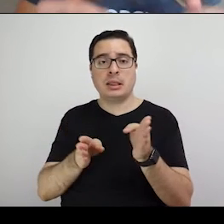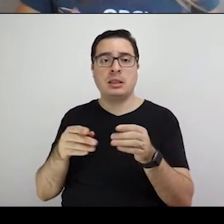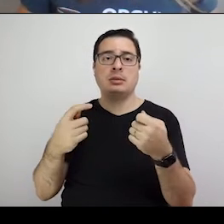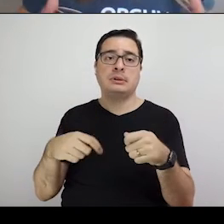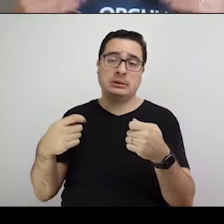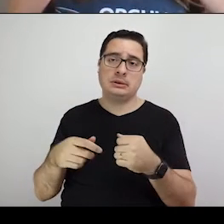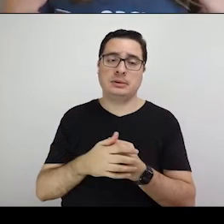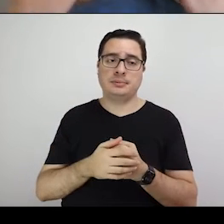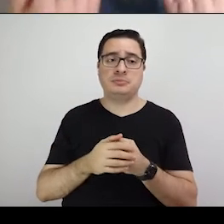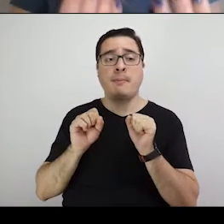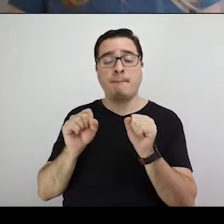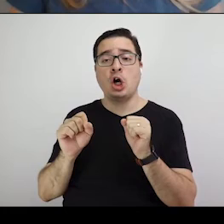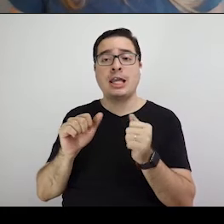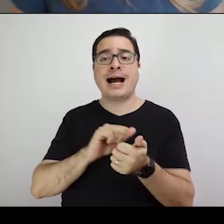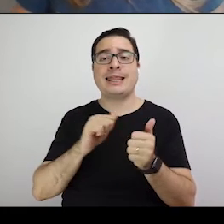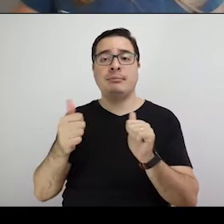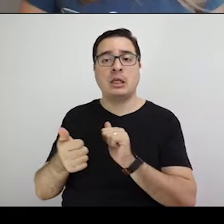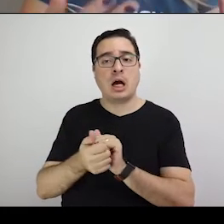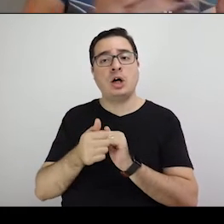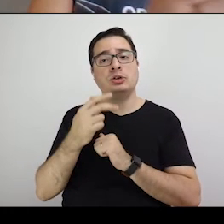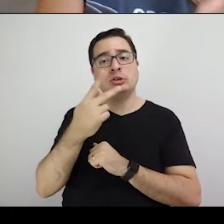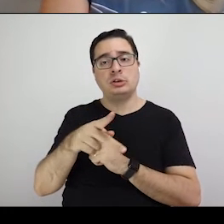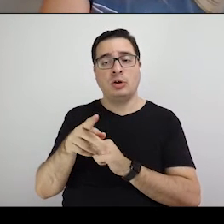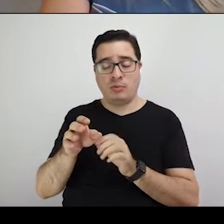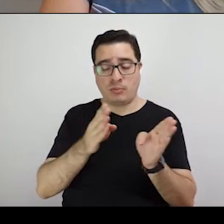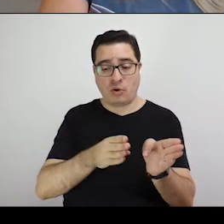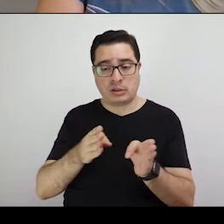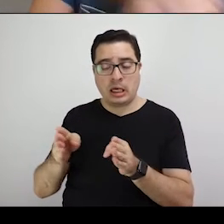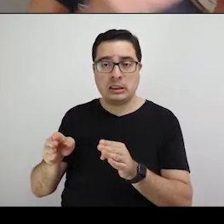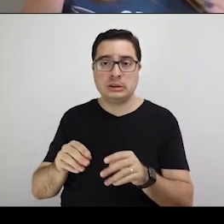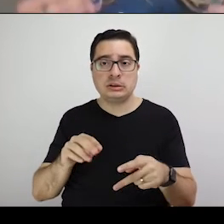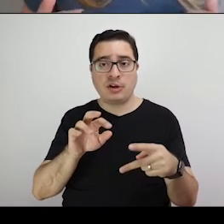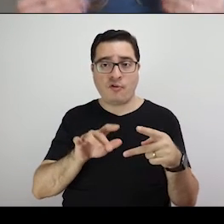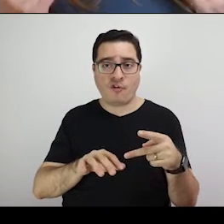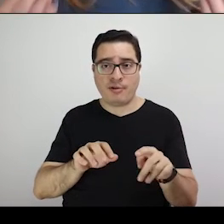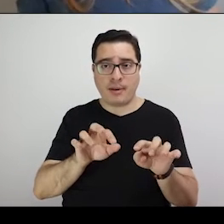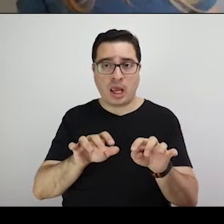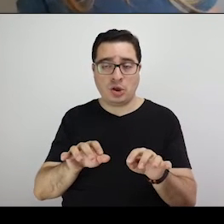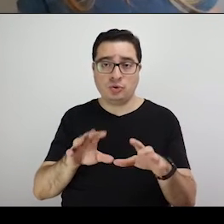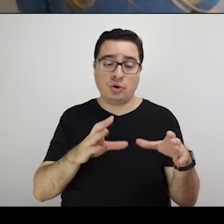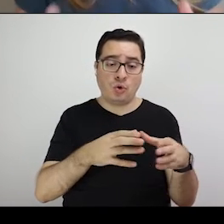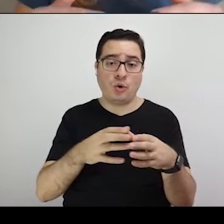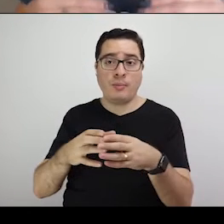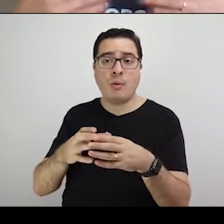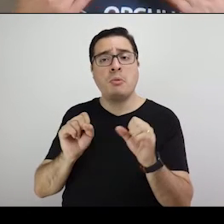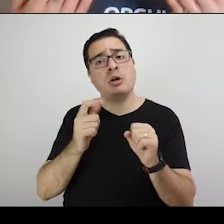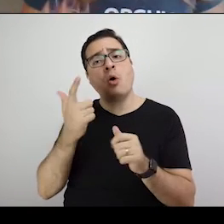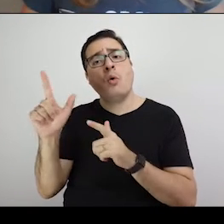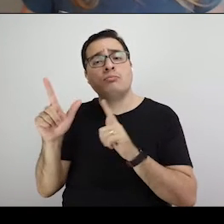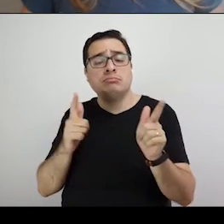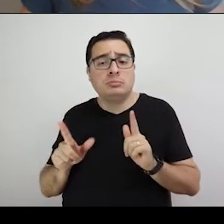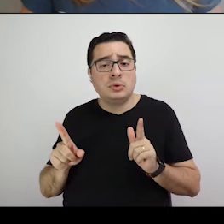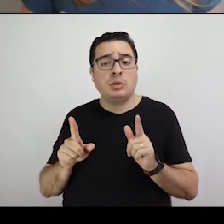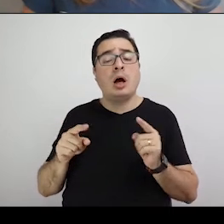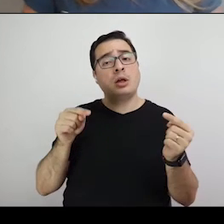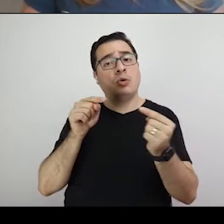você pode adaptar ao seu fluxo de desenvolvimento com os seus times outros critérios que façam